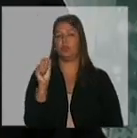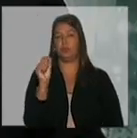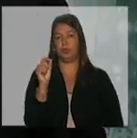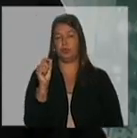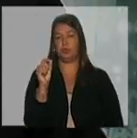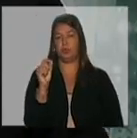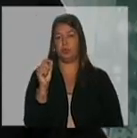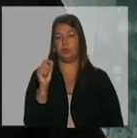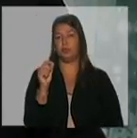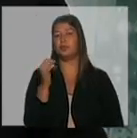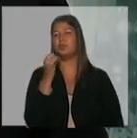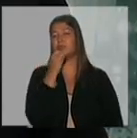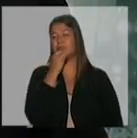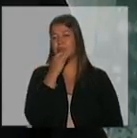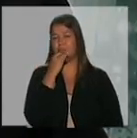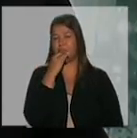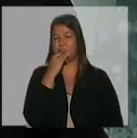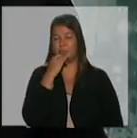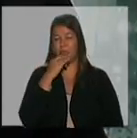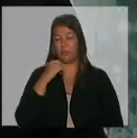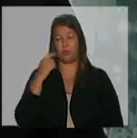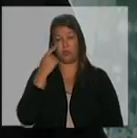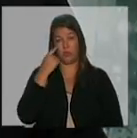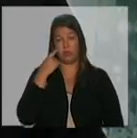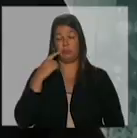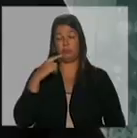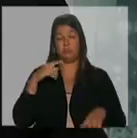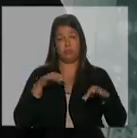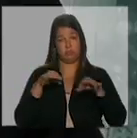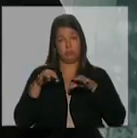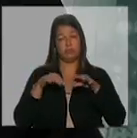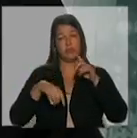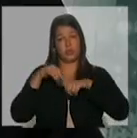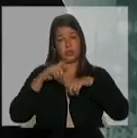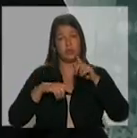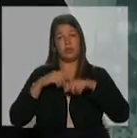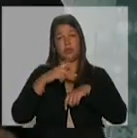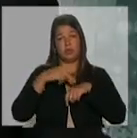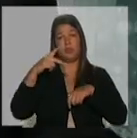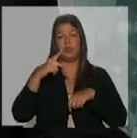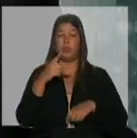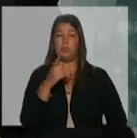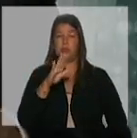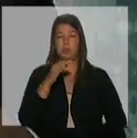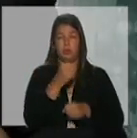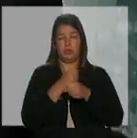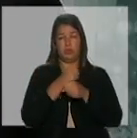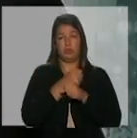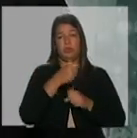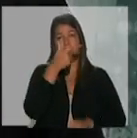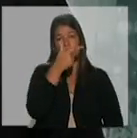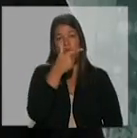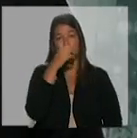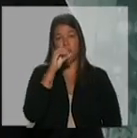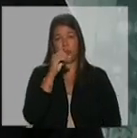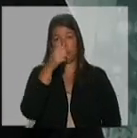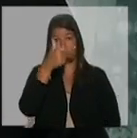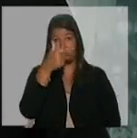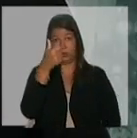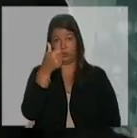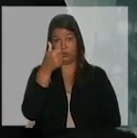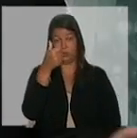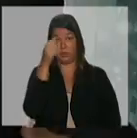nossas projeções? Vemos uma produção de petróleo que é crescente. Vemos lá em